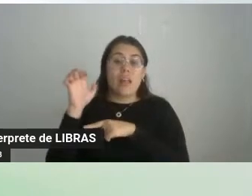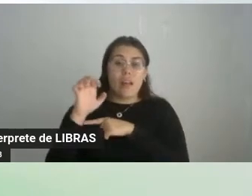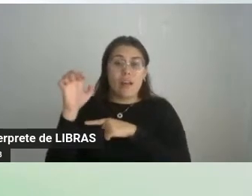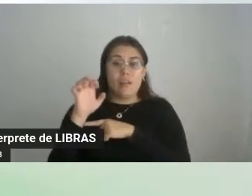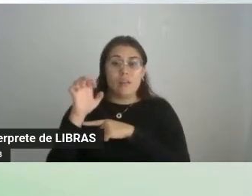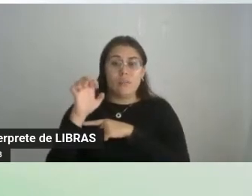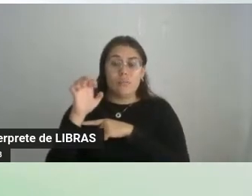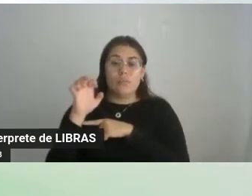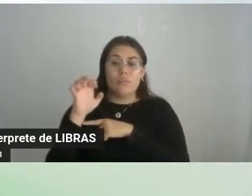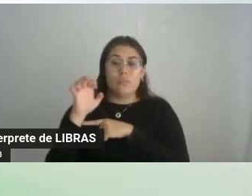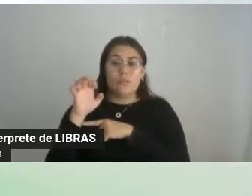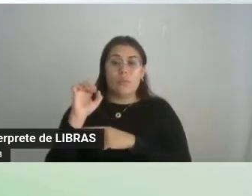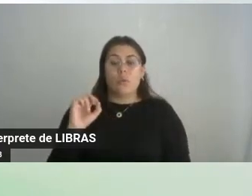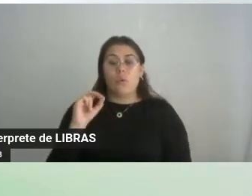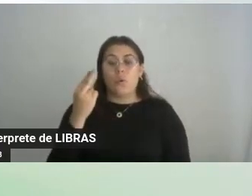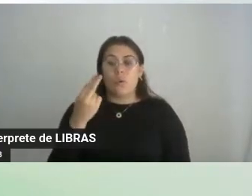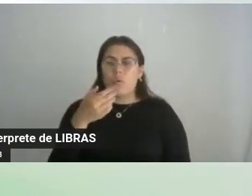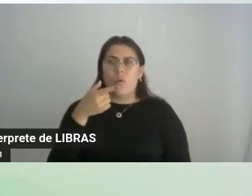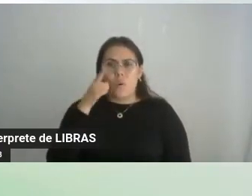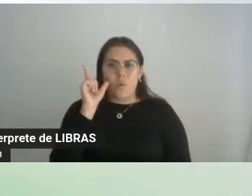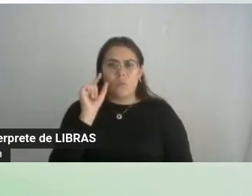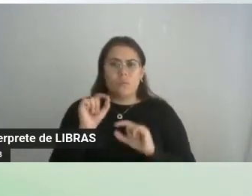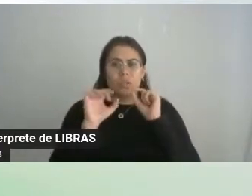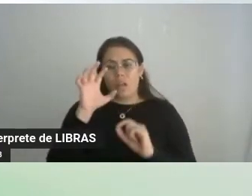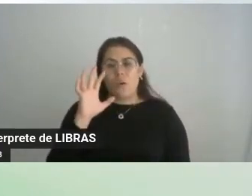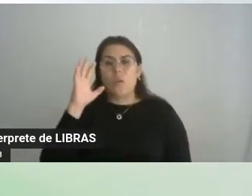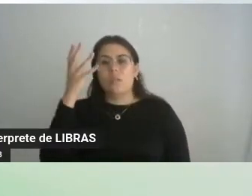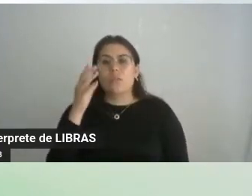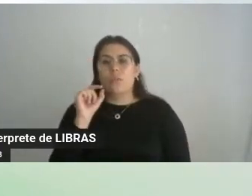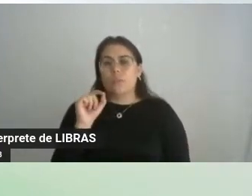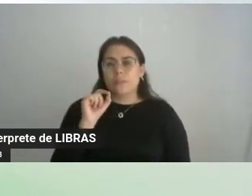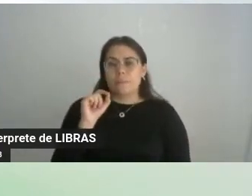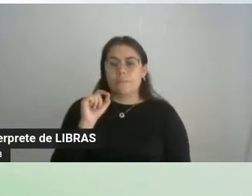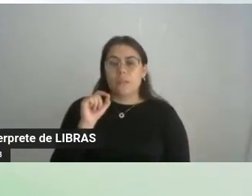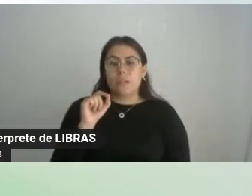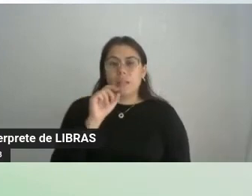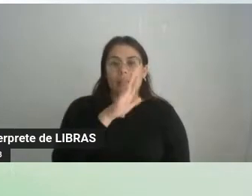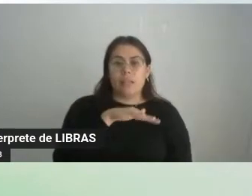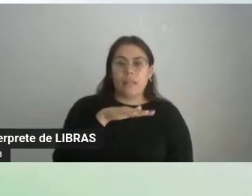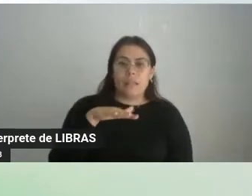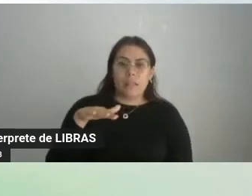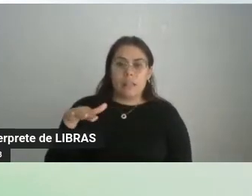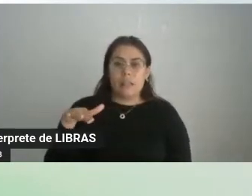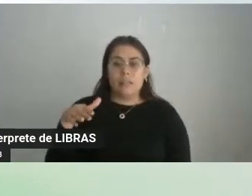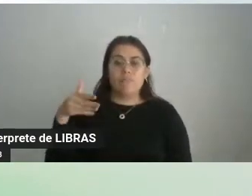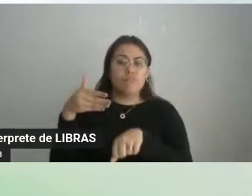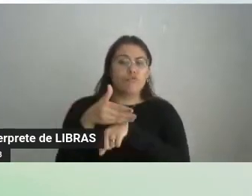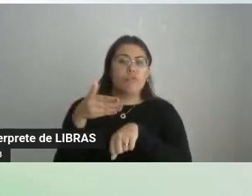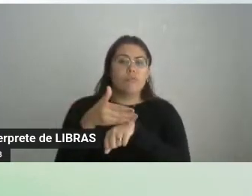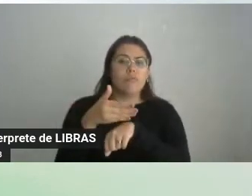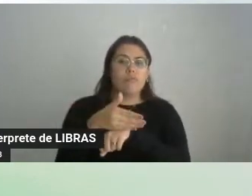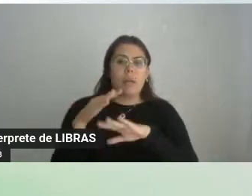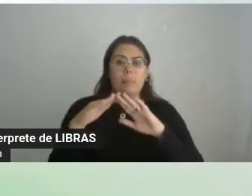até mesmo, ontem mesmo nós fomos na casa de uma pessoa, e a criança já faz uma semana que não vai para a escola, porque